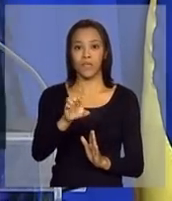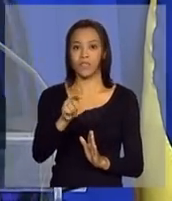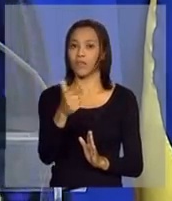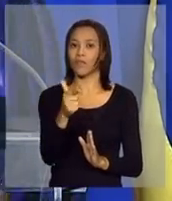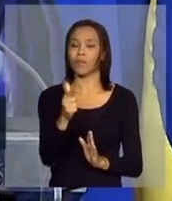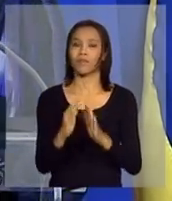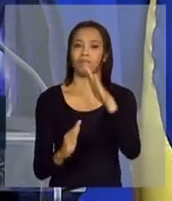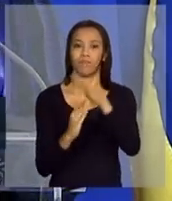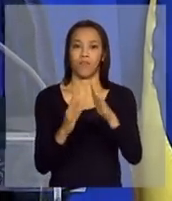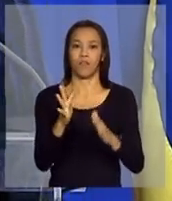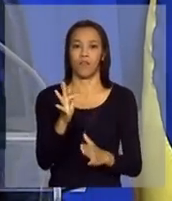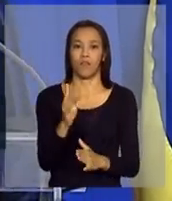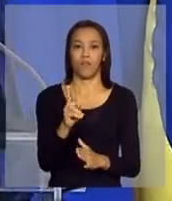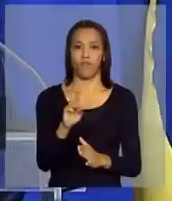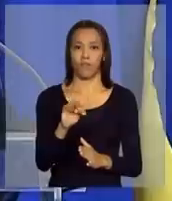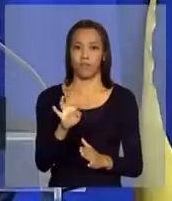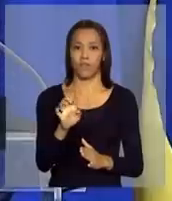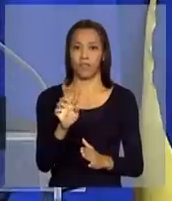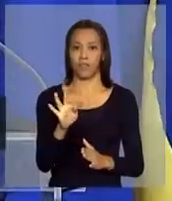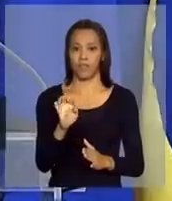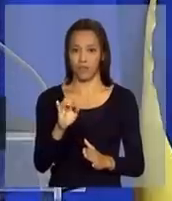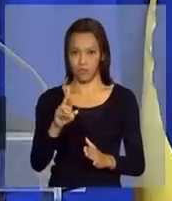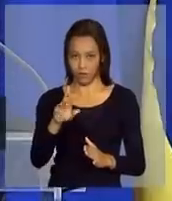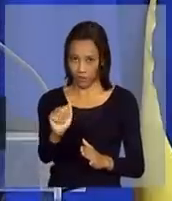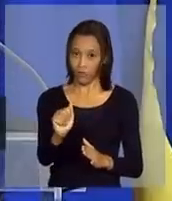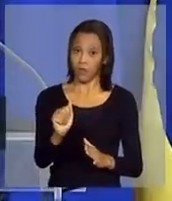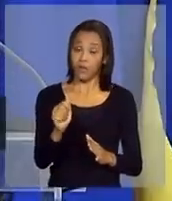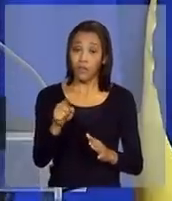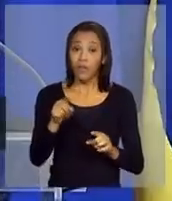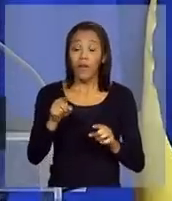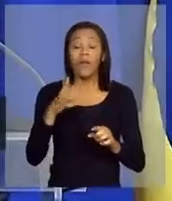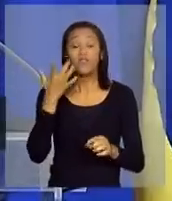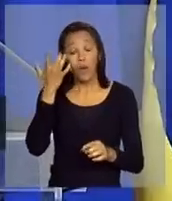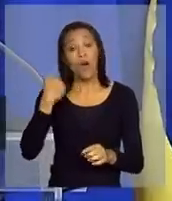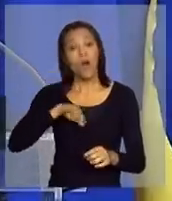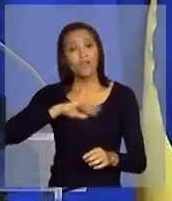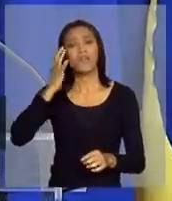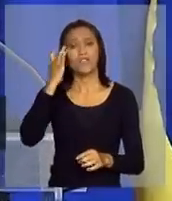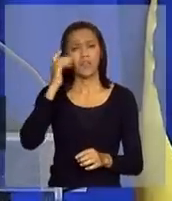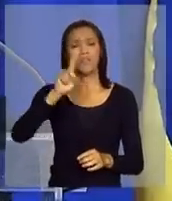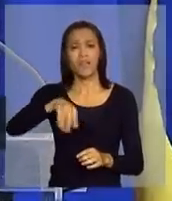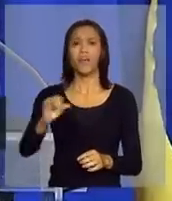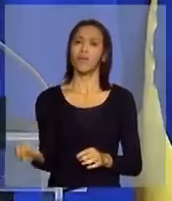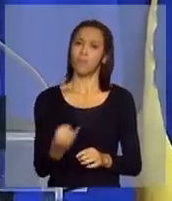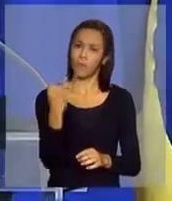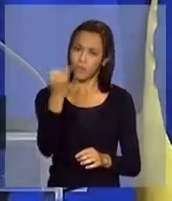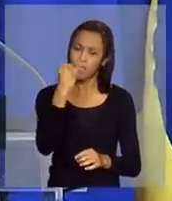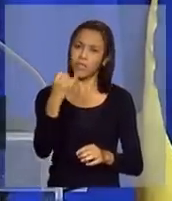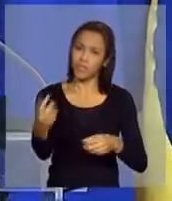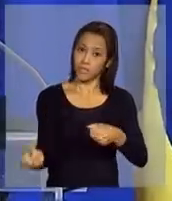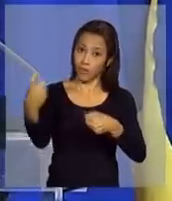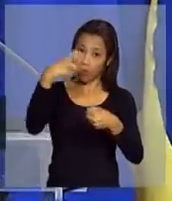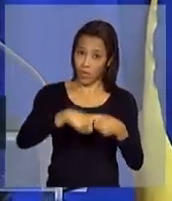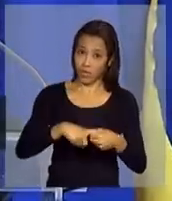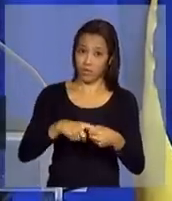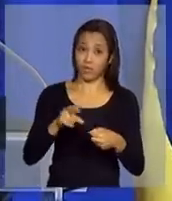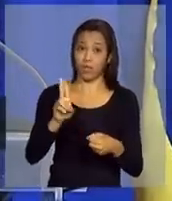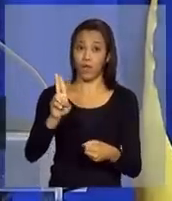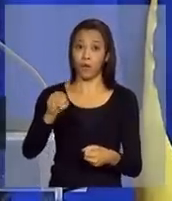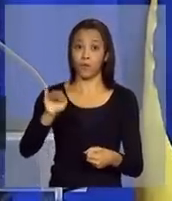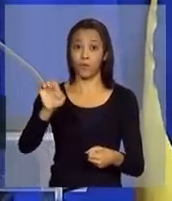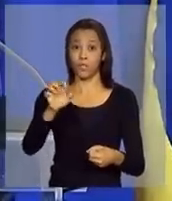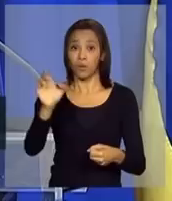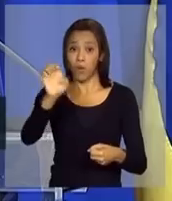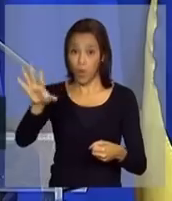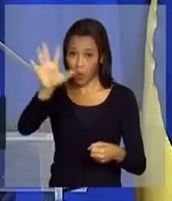Nós achamos que é muito importante a cooperação da União Europeia com o Brasil,